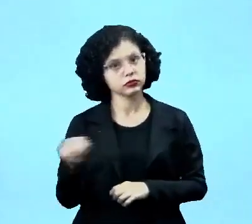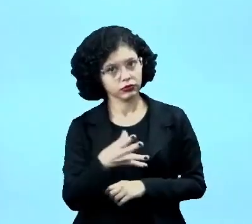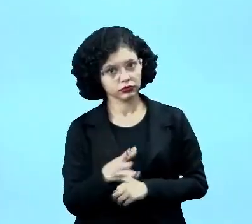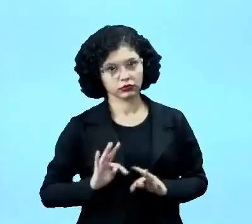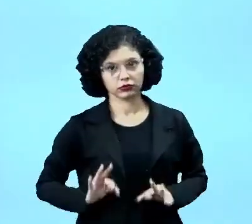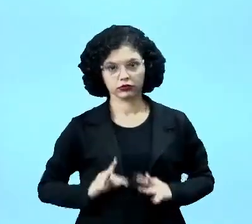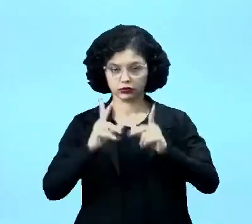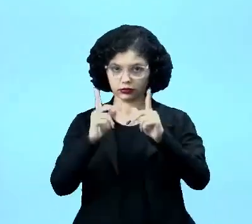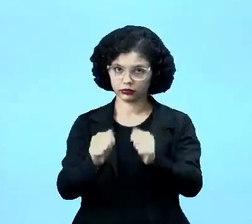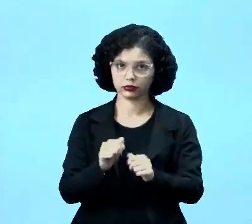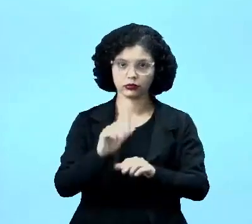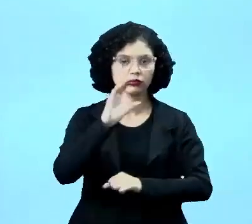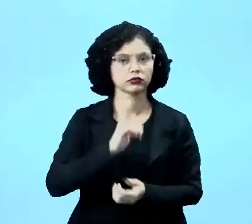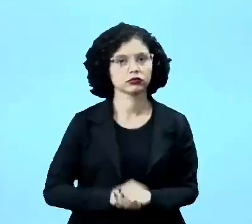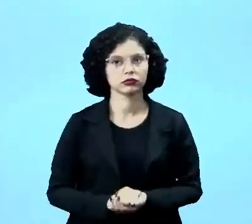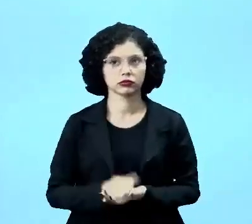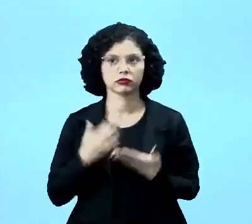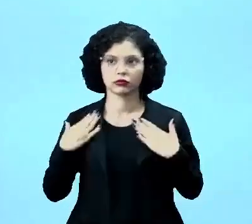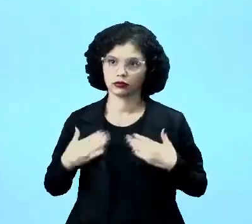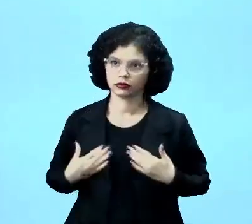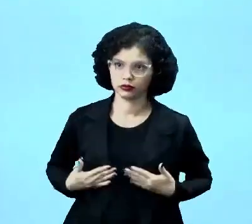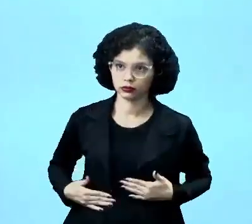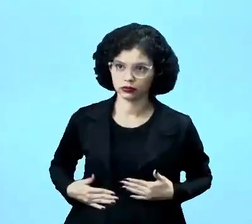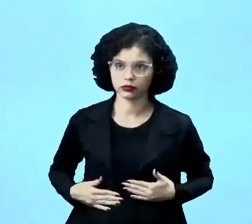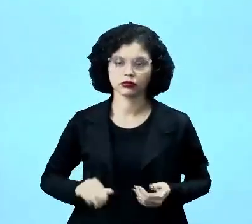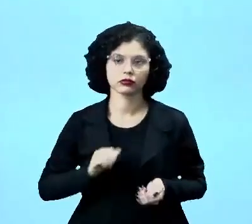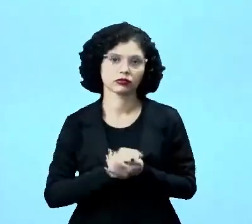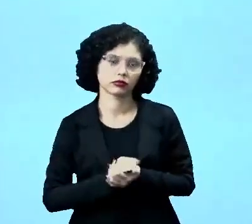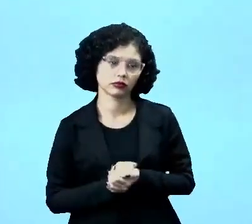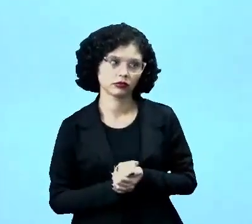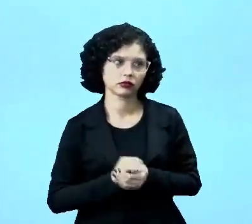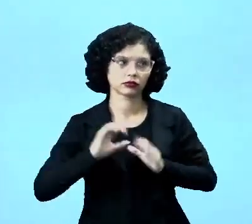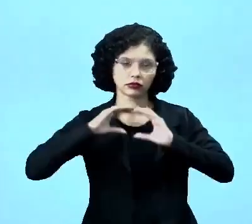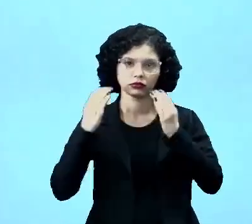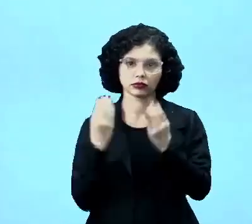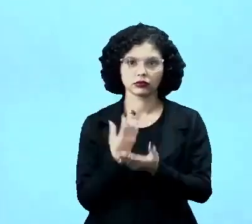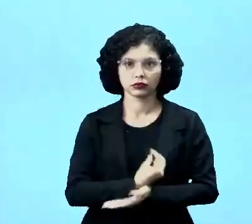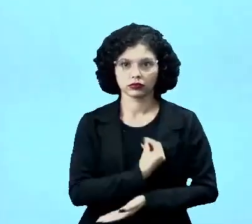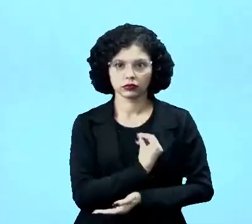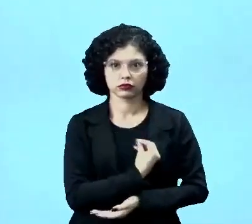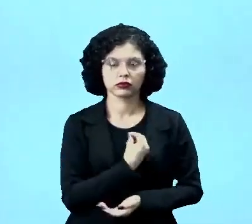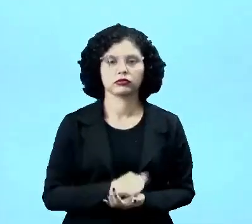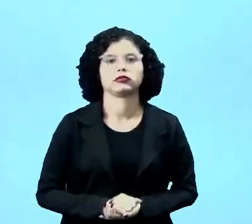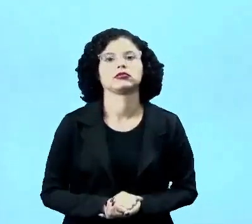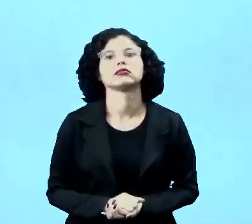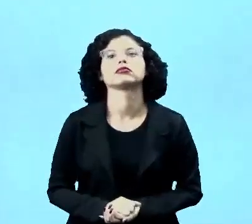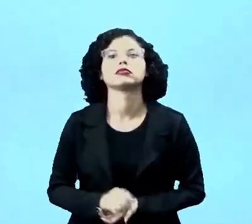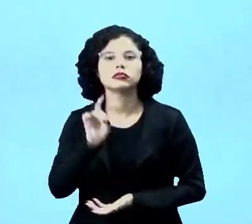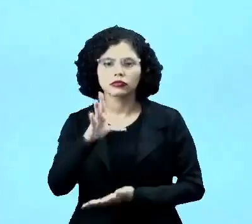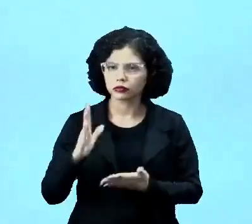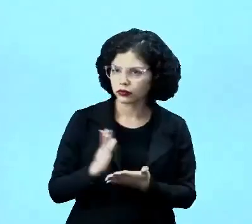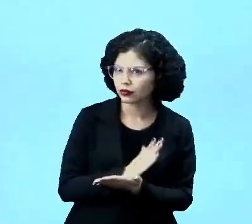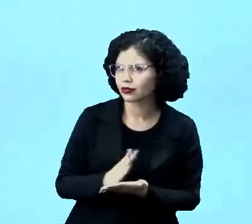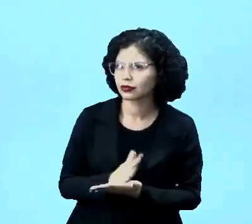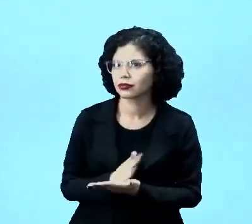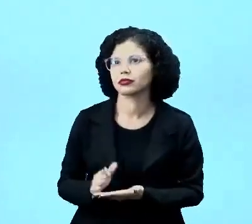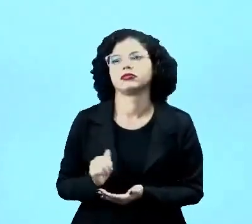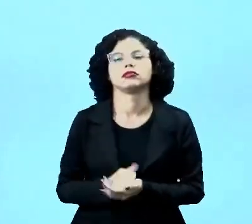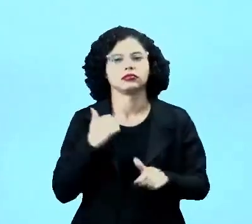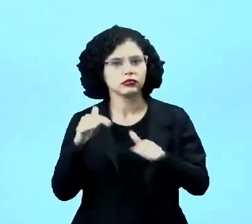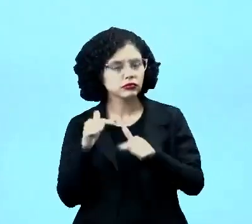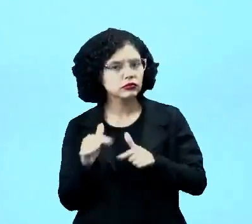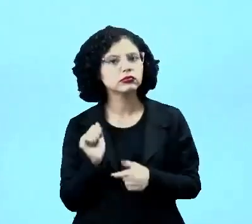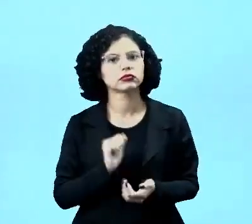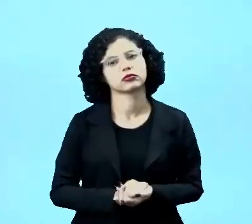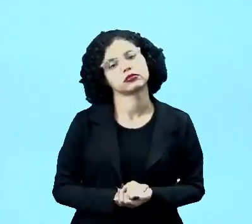renovação de todos os componentes do nosso corpo e do corpo dos demais seres vivos. Então, esses são só alguns